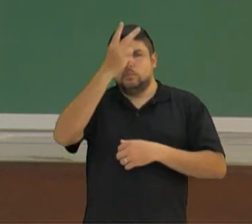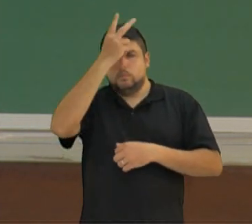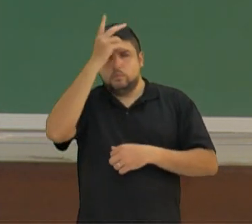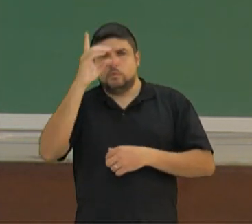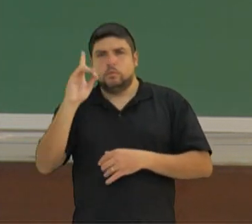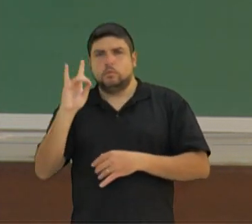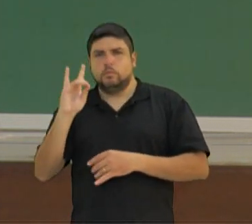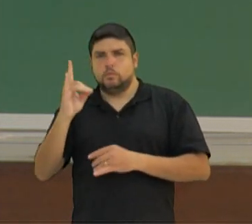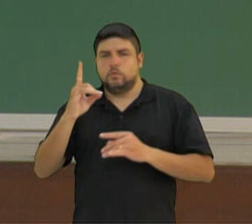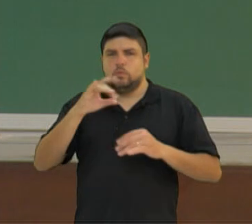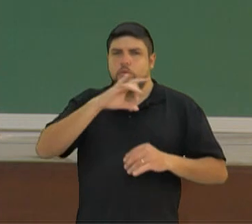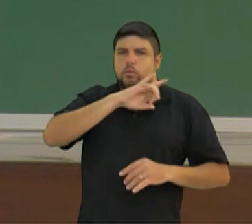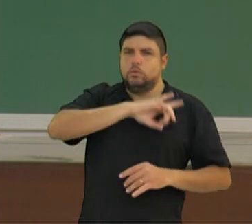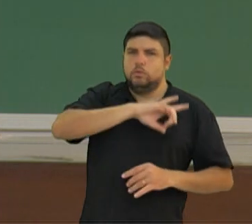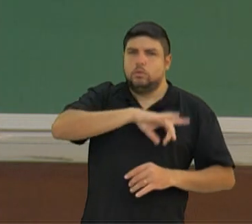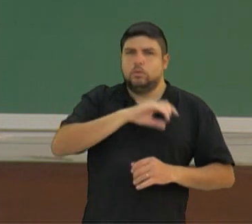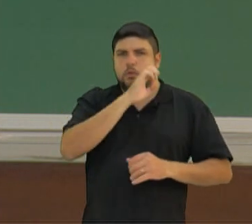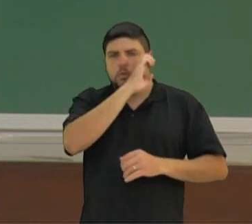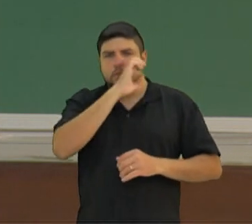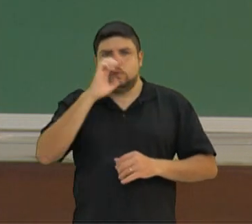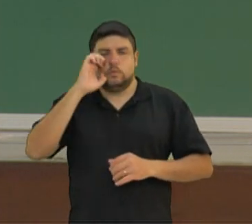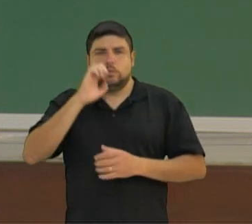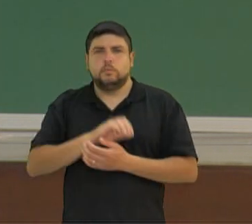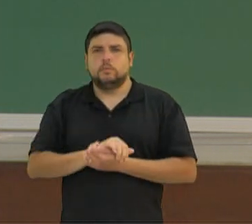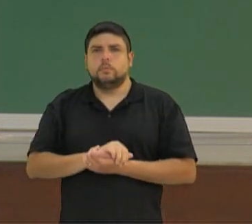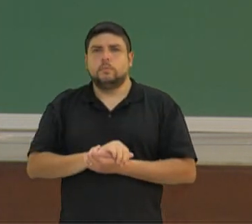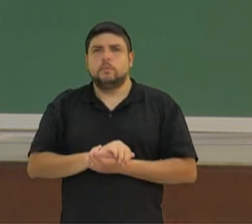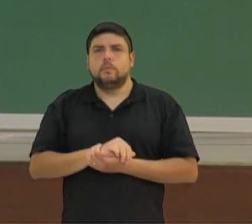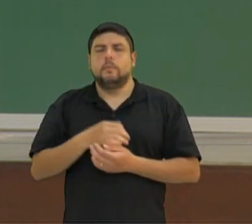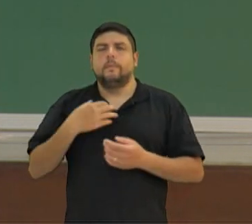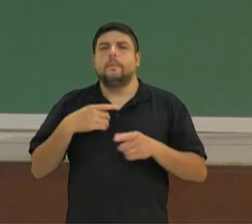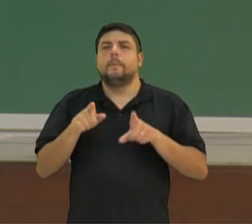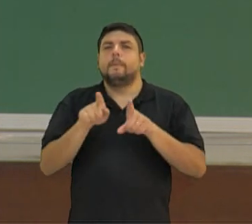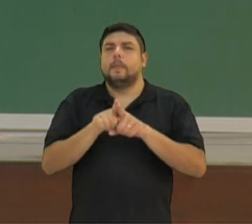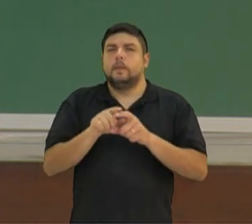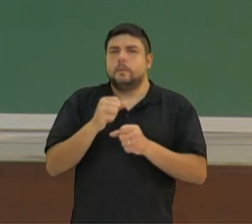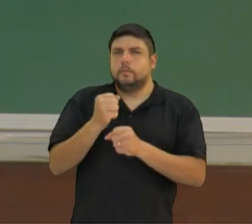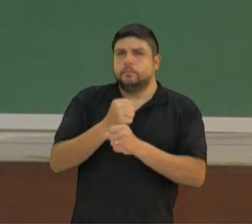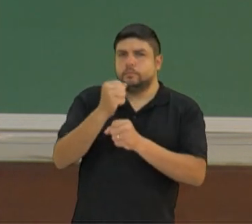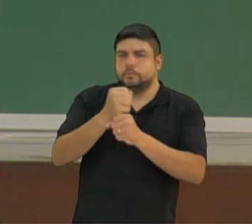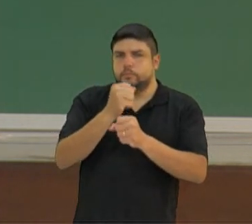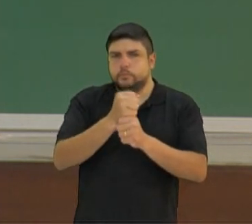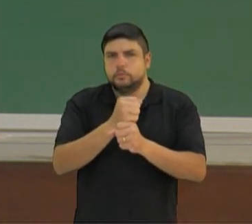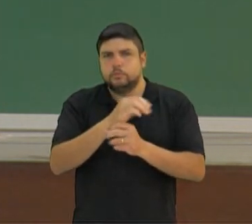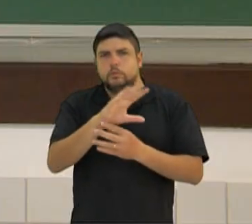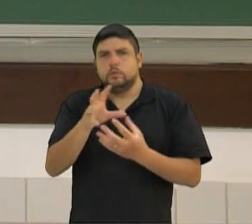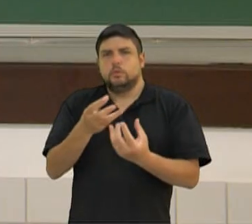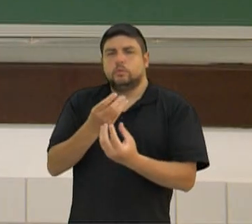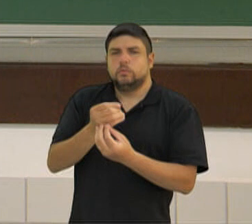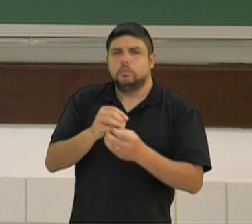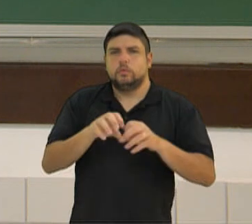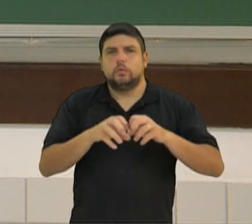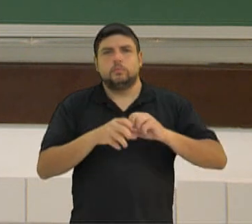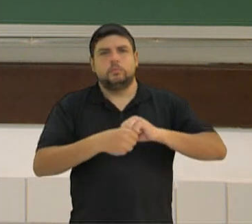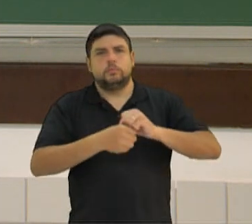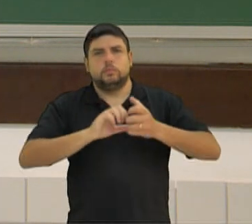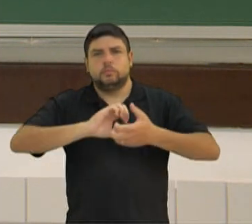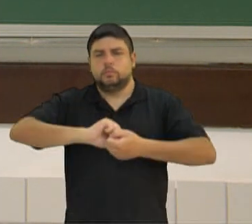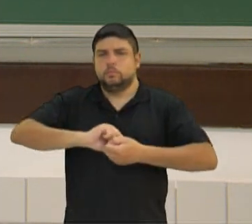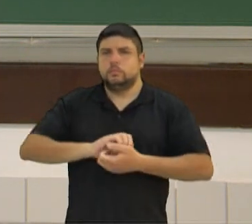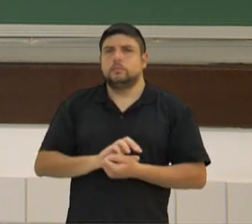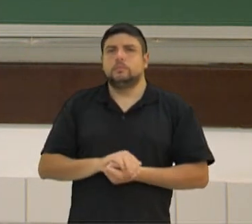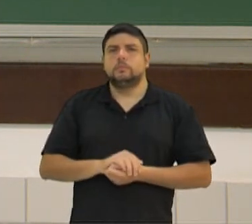Equador, manifestações culturais, arquitetura, escultura e artesanato. Para hoje, vamos ver o